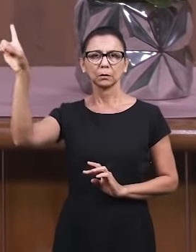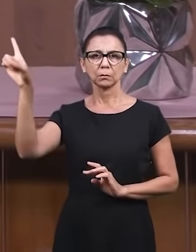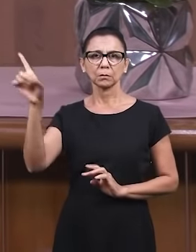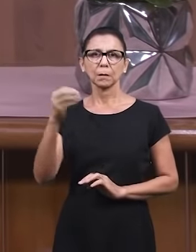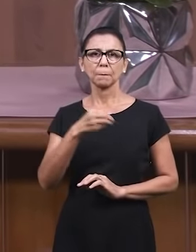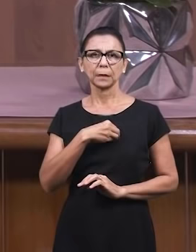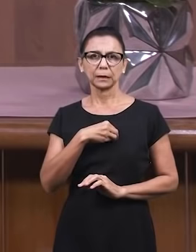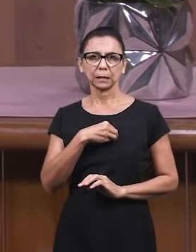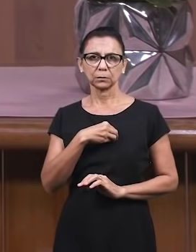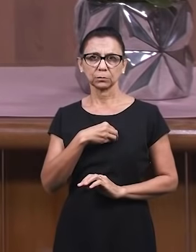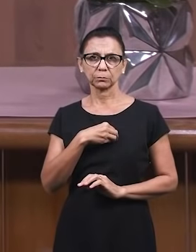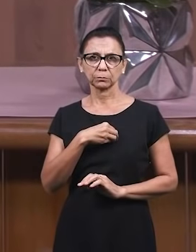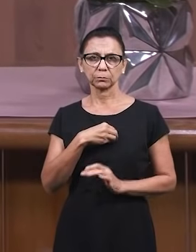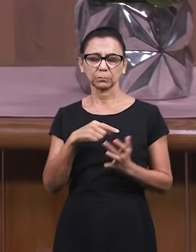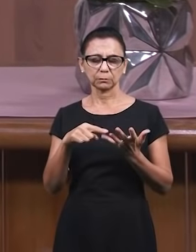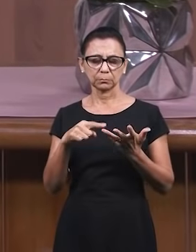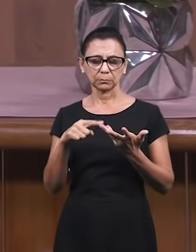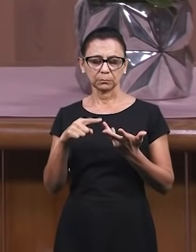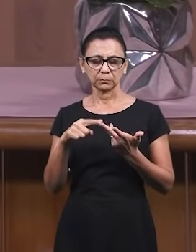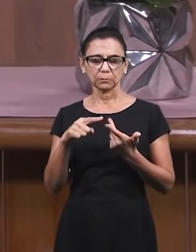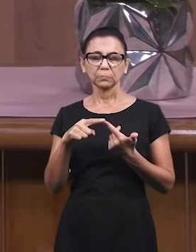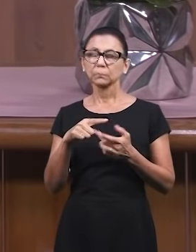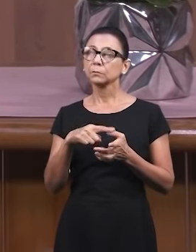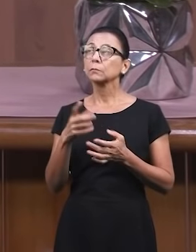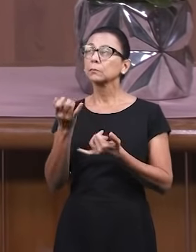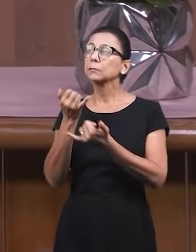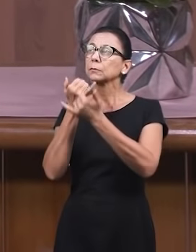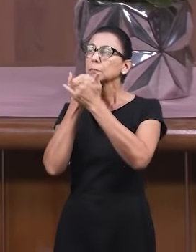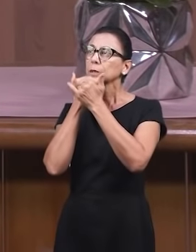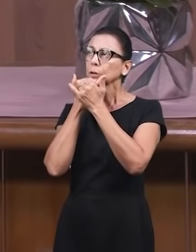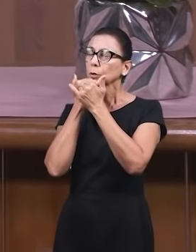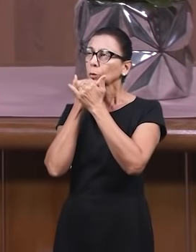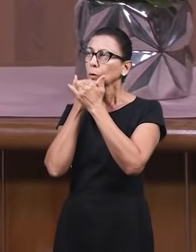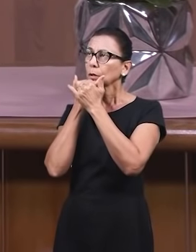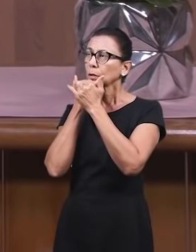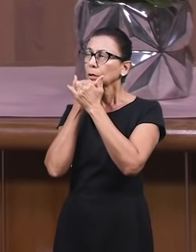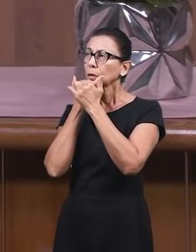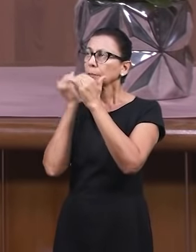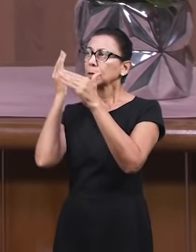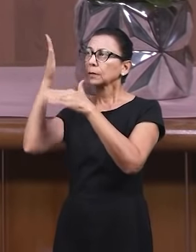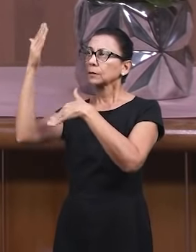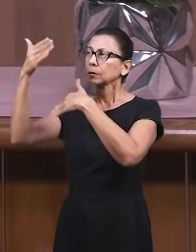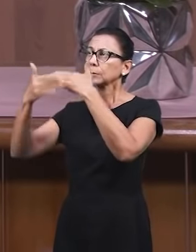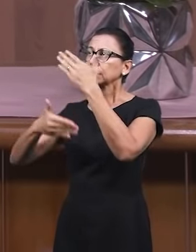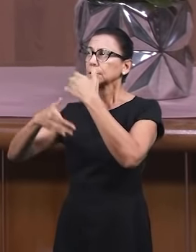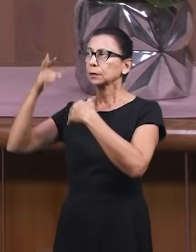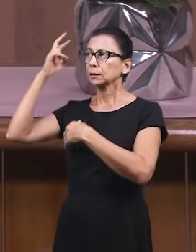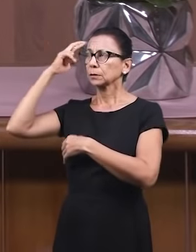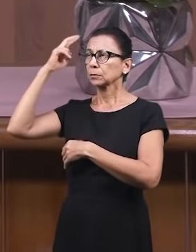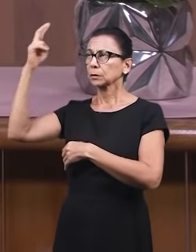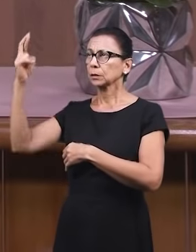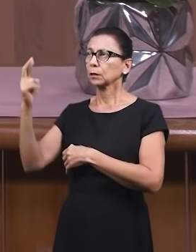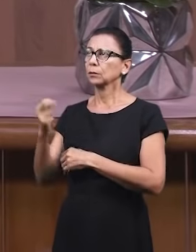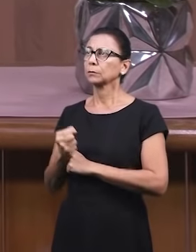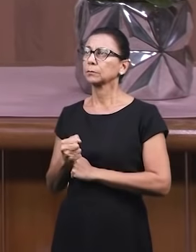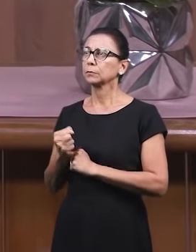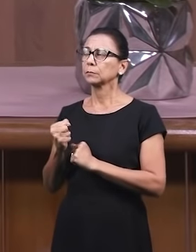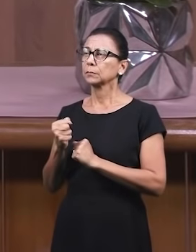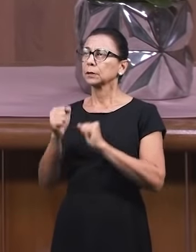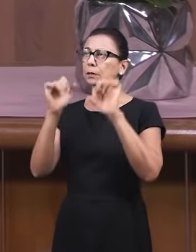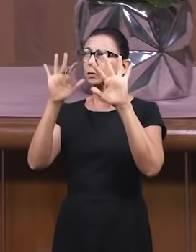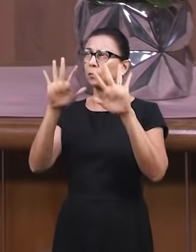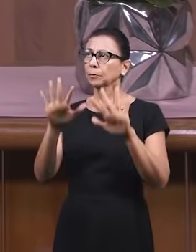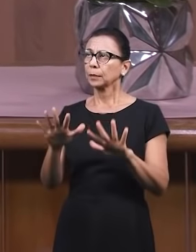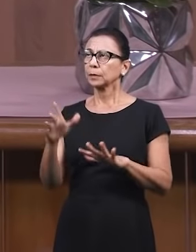o perdão pelos nossos pecados. E assim a condição de estarmos na Tua presença e recebermos a bênção que Tu tens para nós